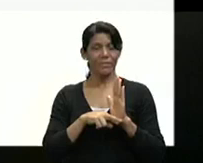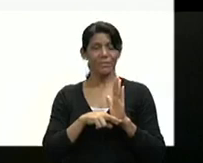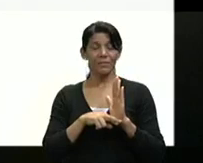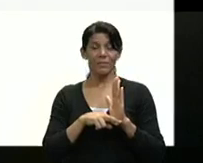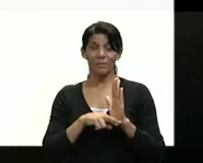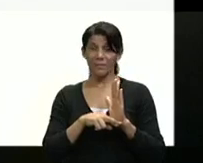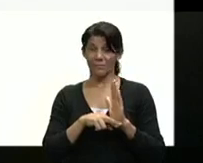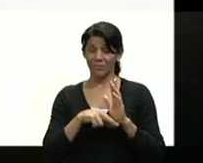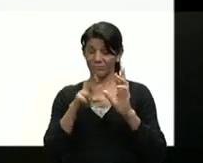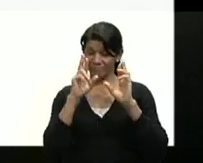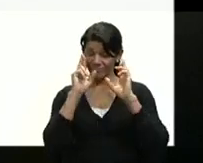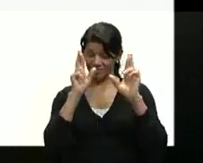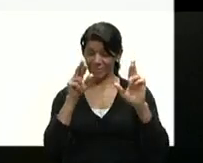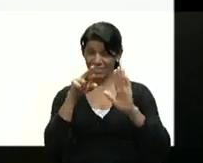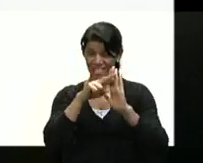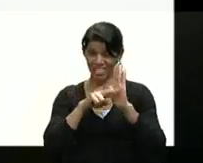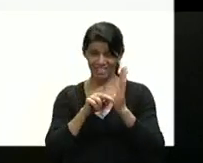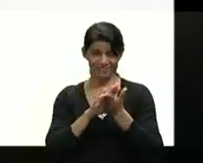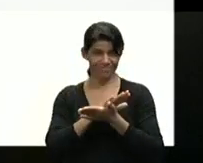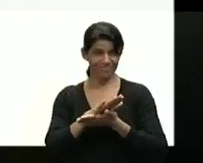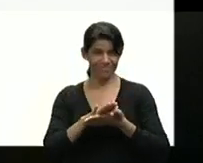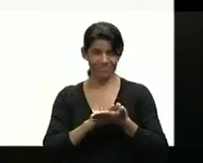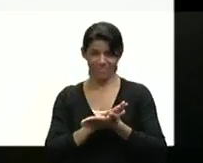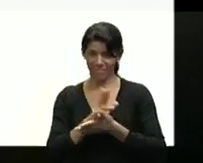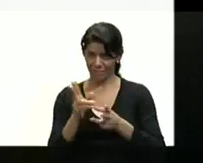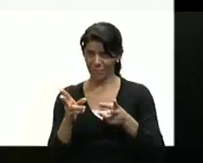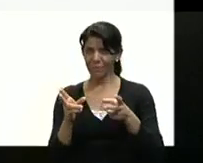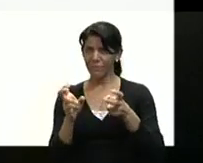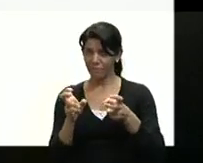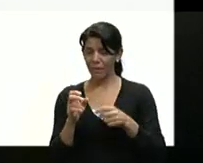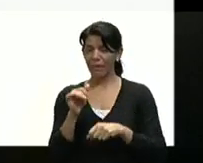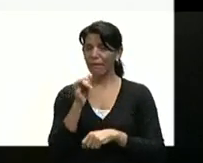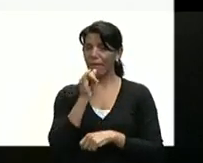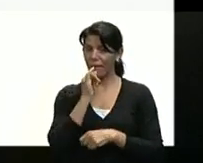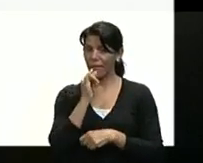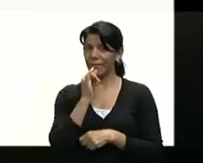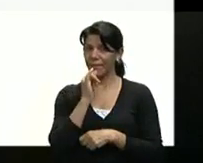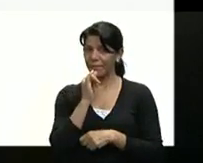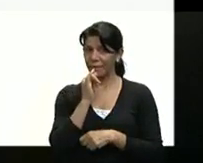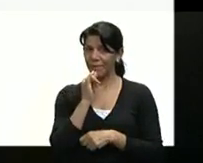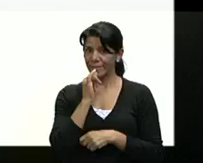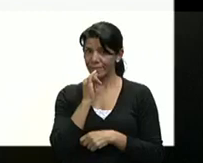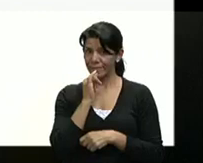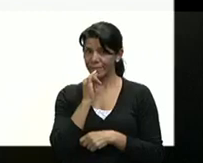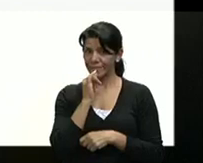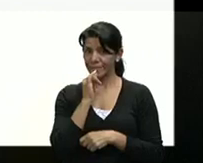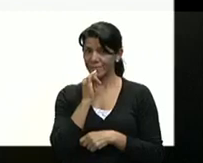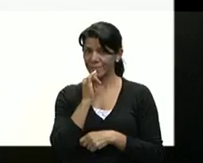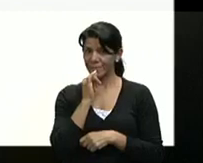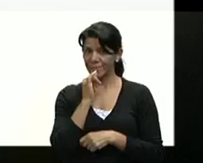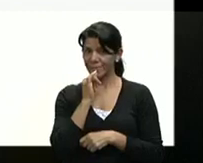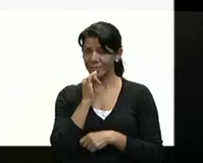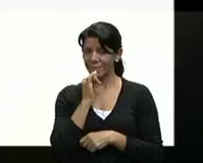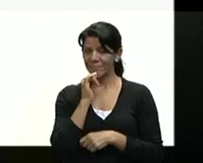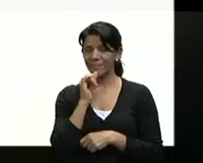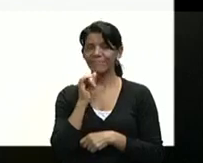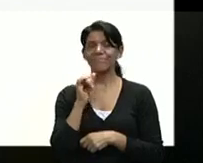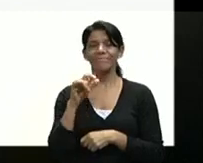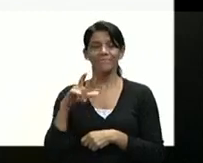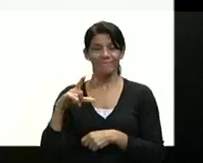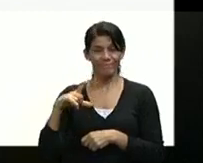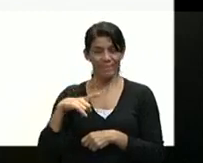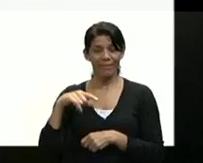forma generalizada, nós observamos que ainda é cultuado no Brasil